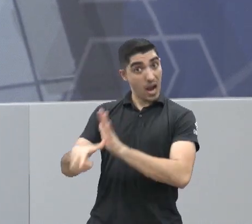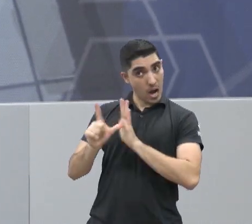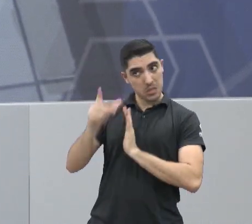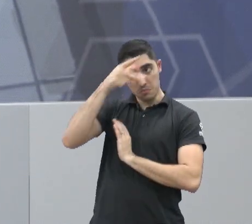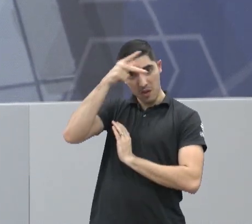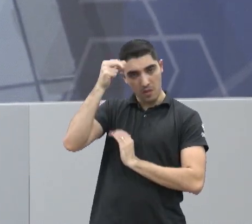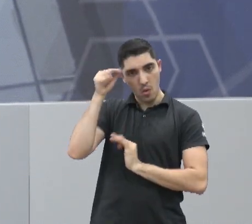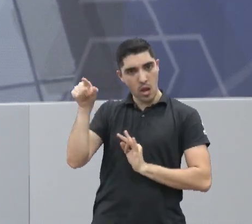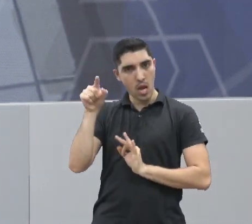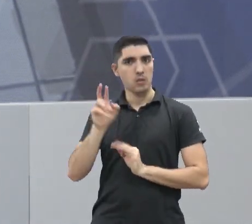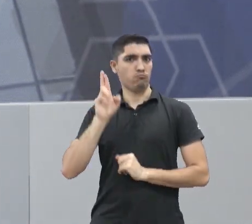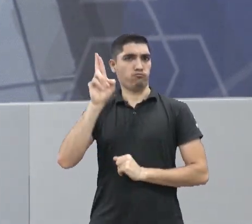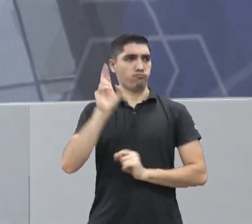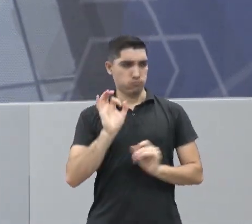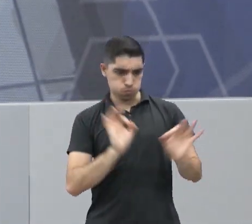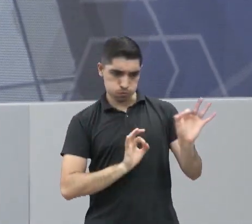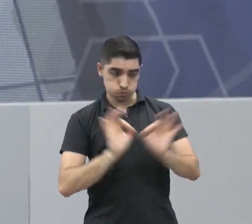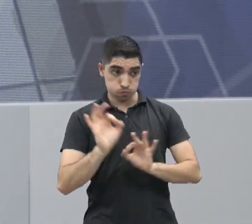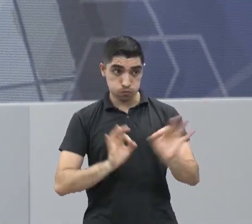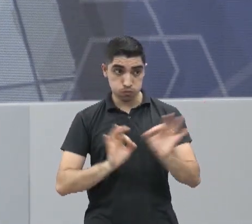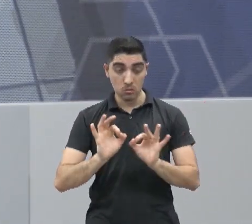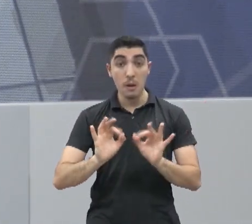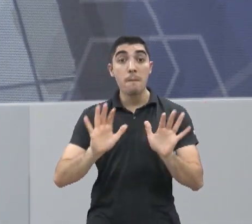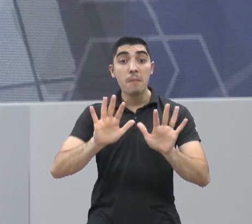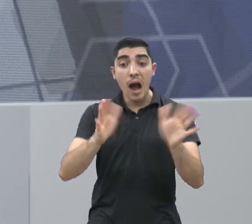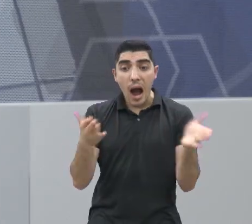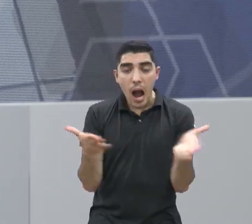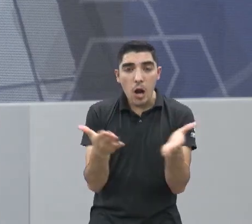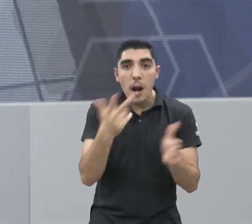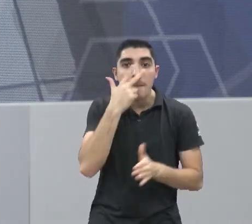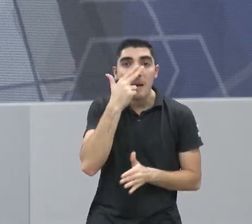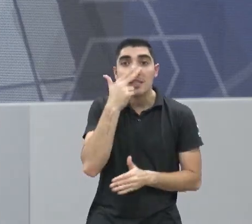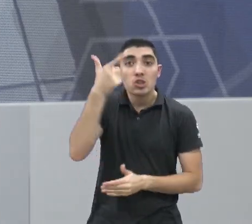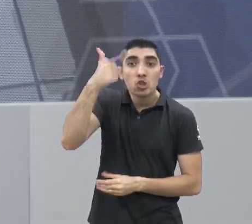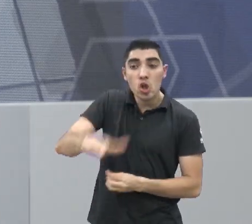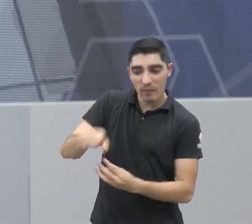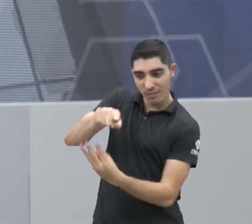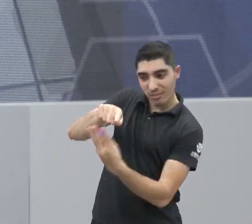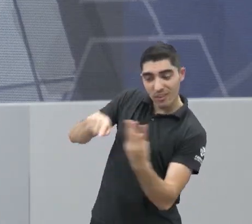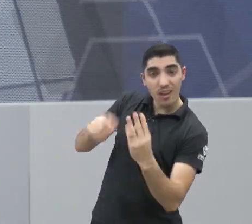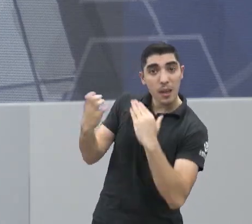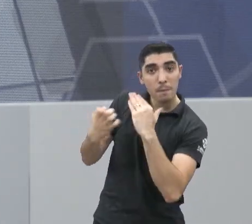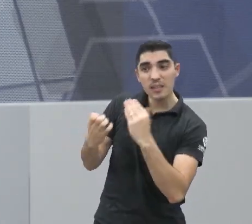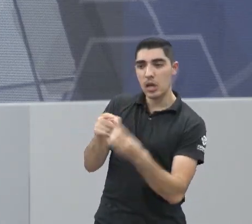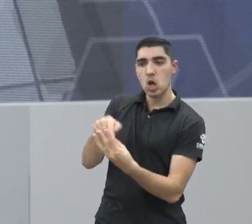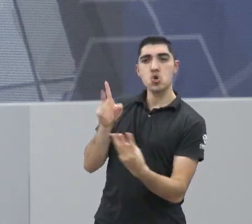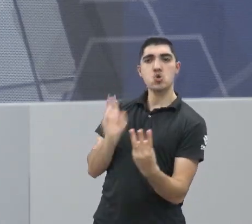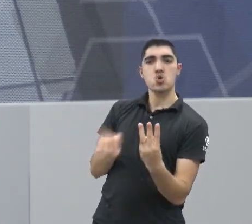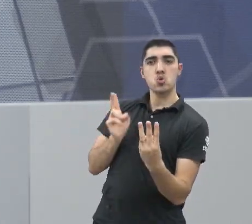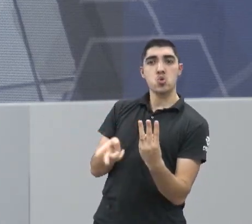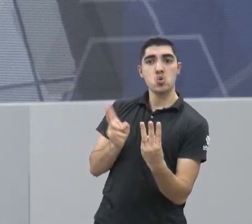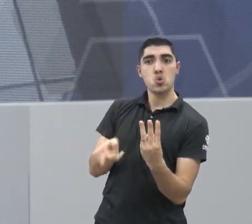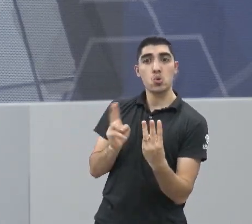acabou com esse monopólio e agora parece que está voltando com essas 3 empresas. Já são mais de 4